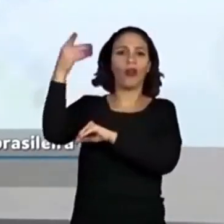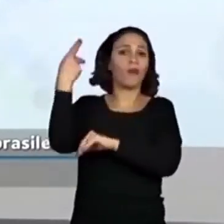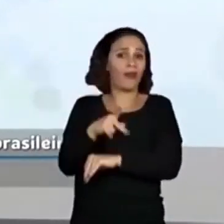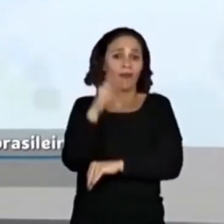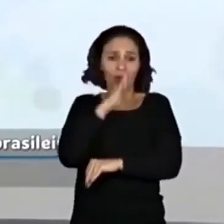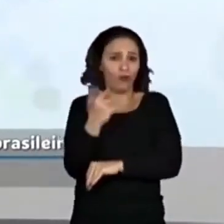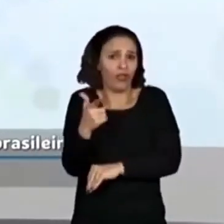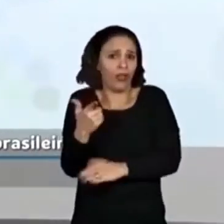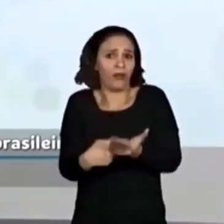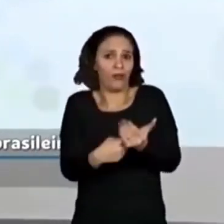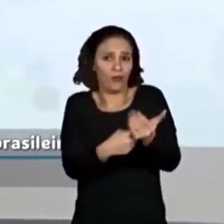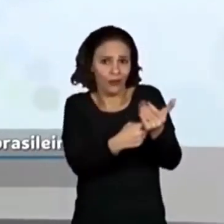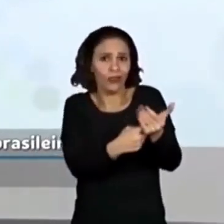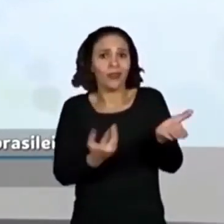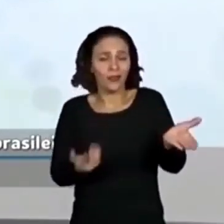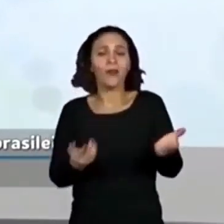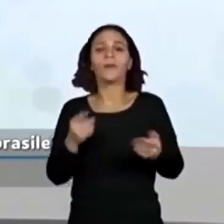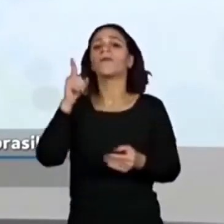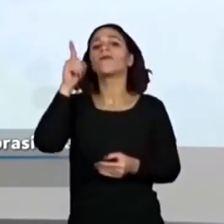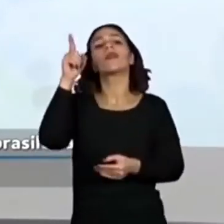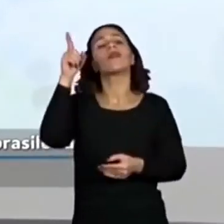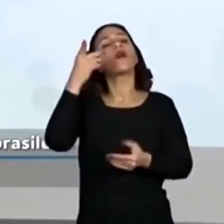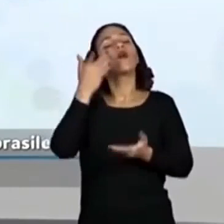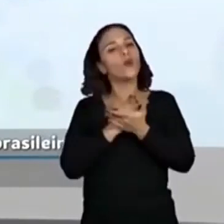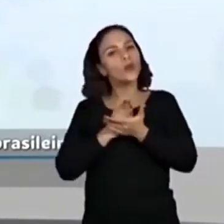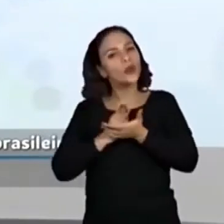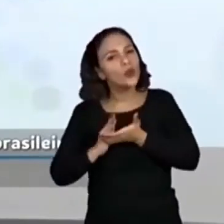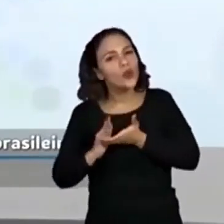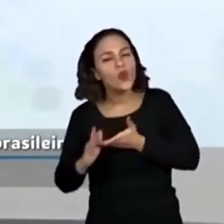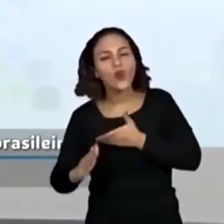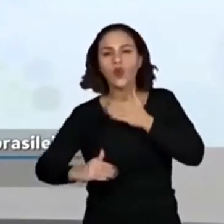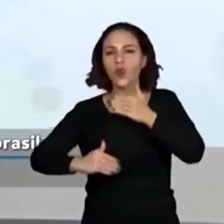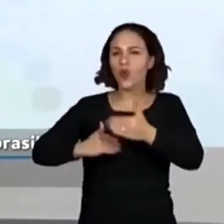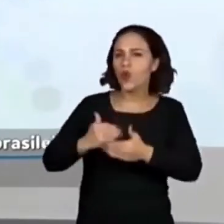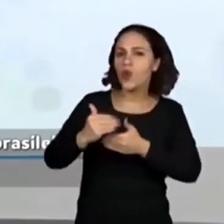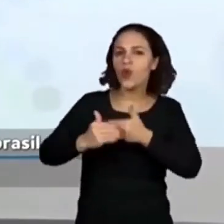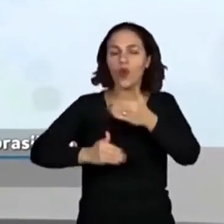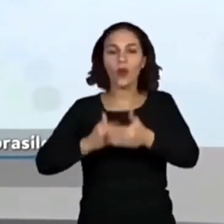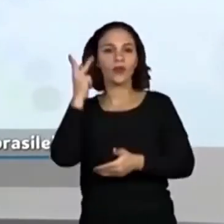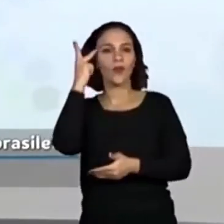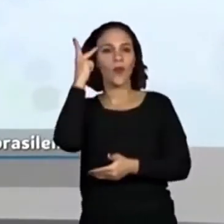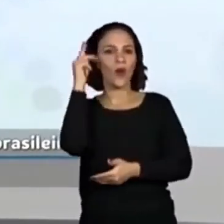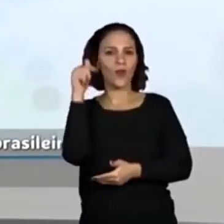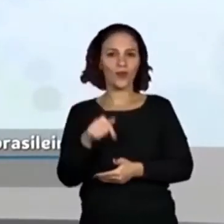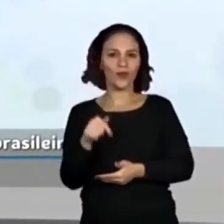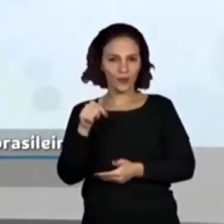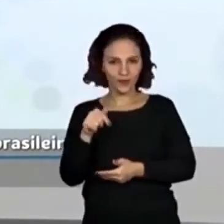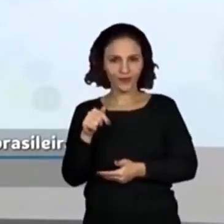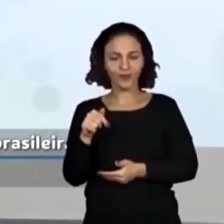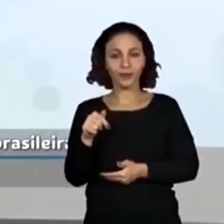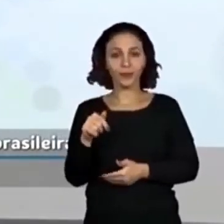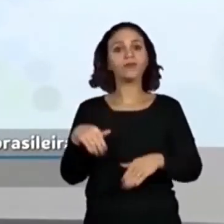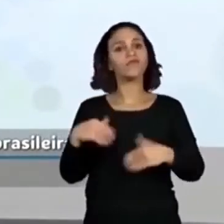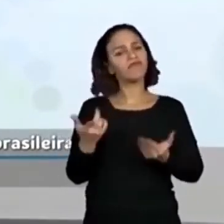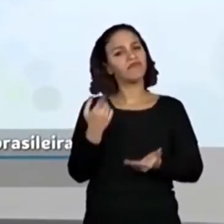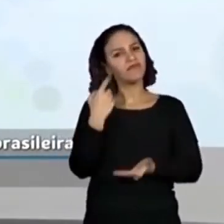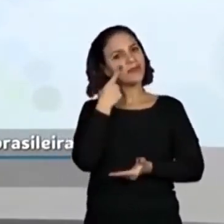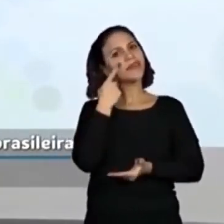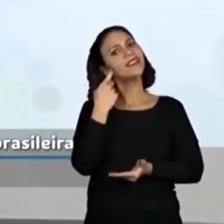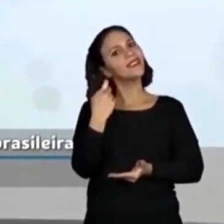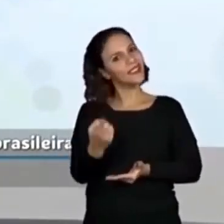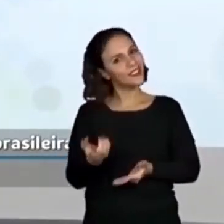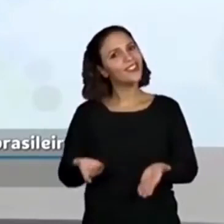tinha tecnologia para isso. E São Paulo começa a se industrializar. Então é uma situação bastante interessante,